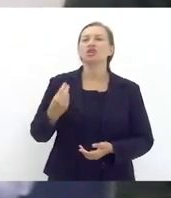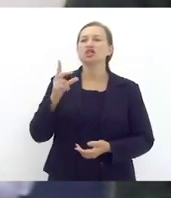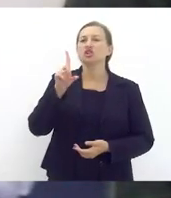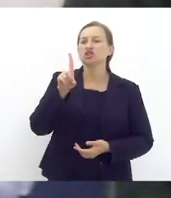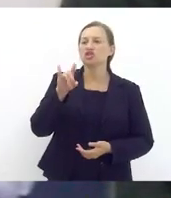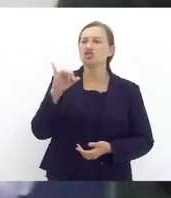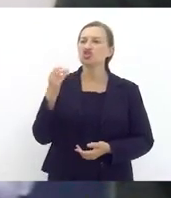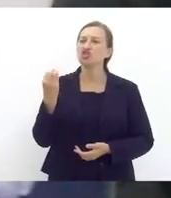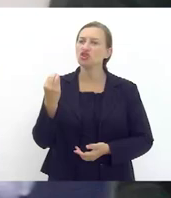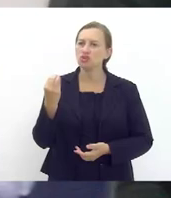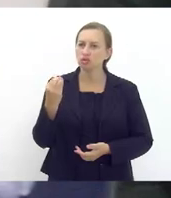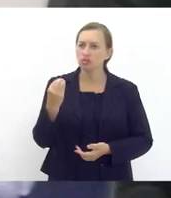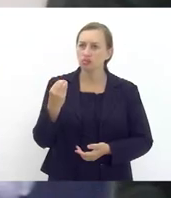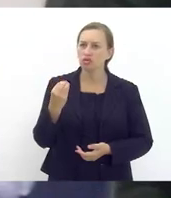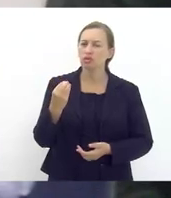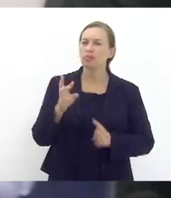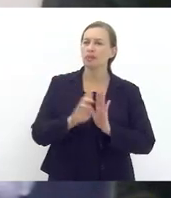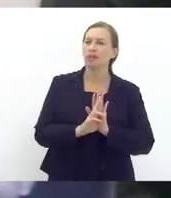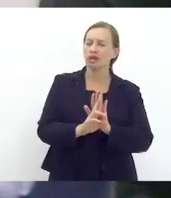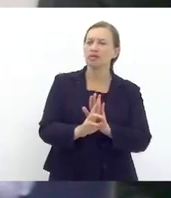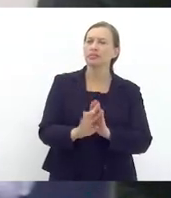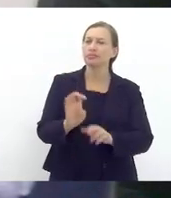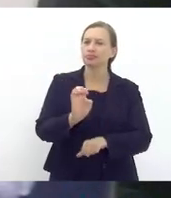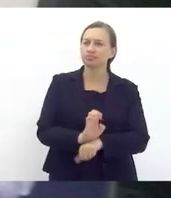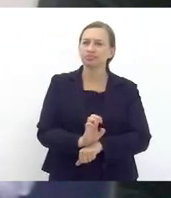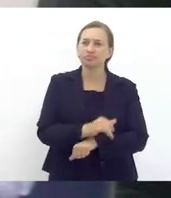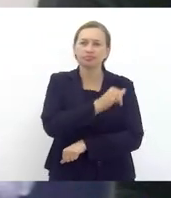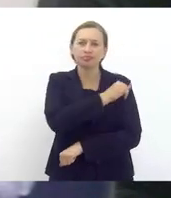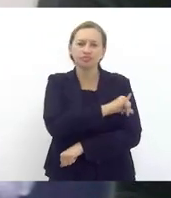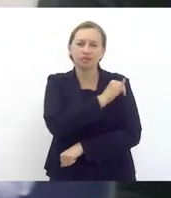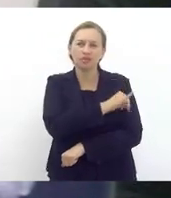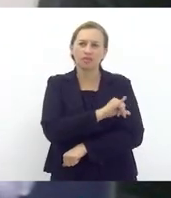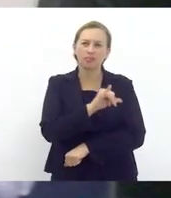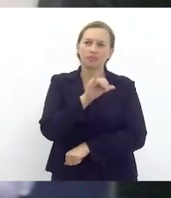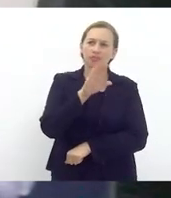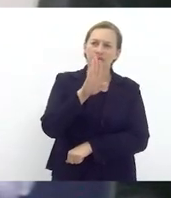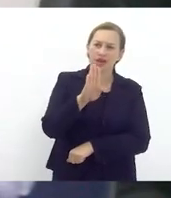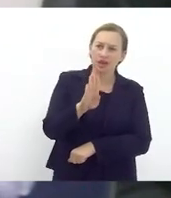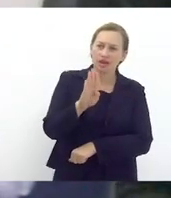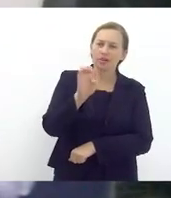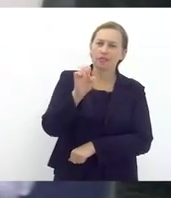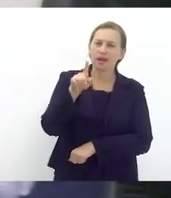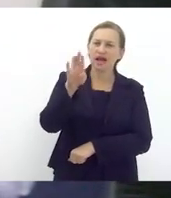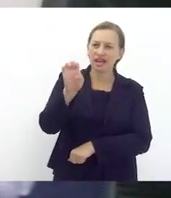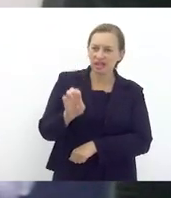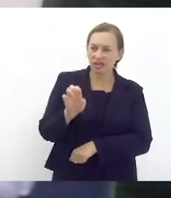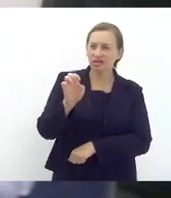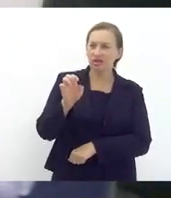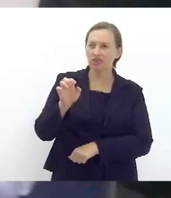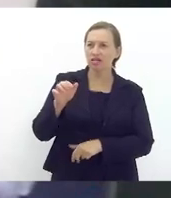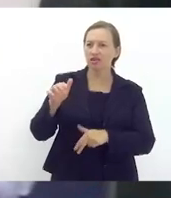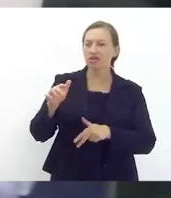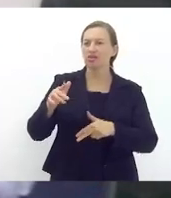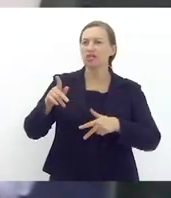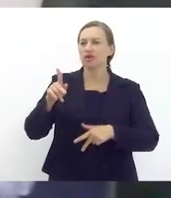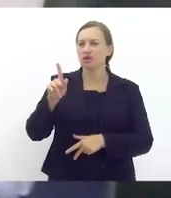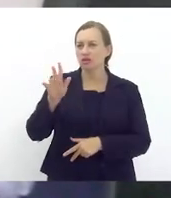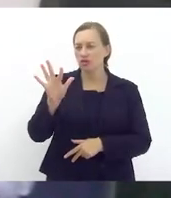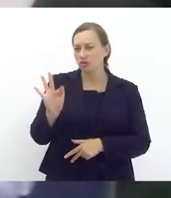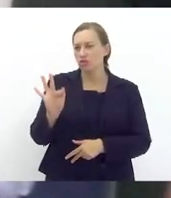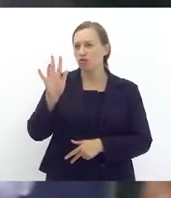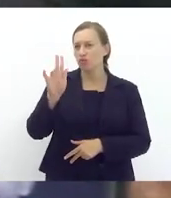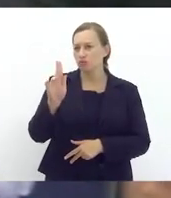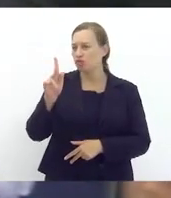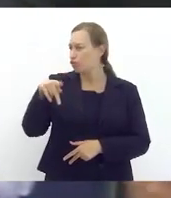representante do Estado do Rio de Janeiro do baile funk das antigas e passar aqui também